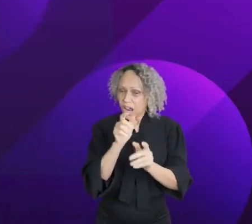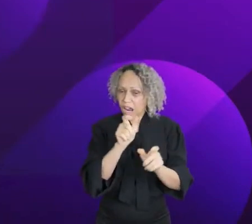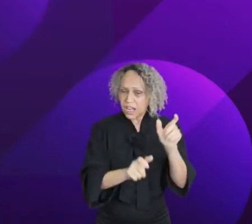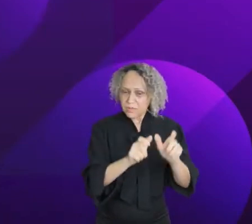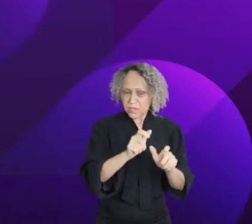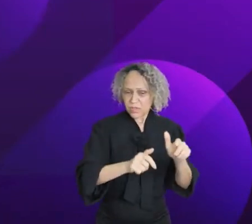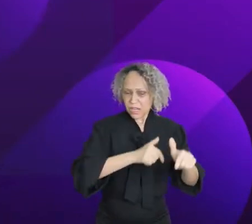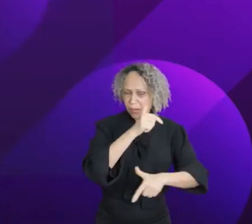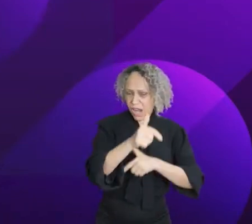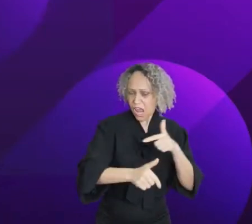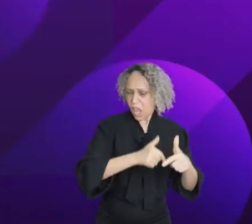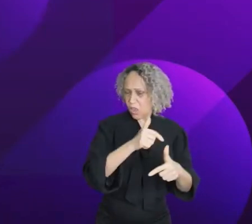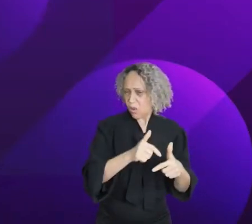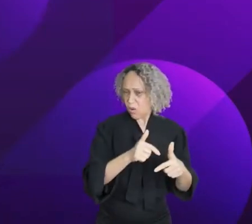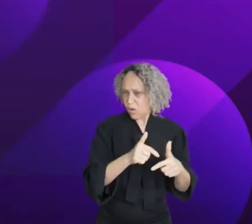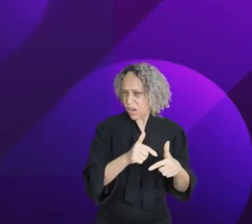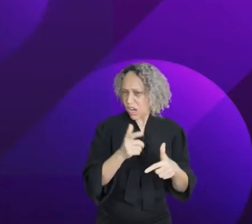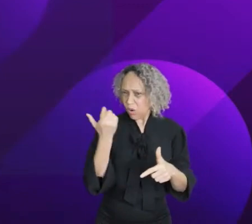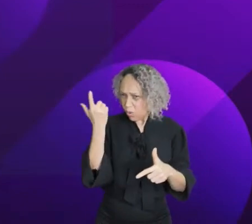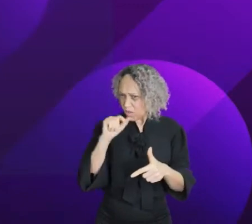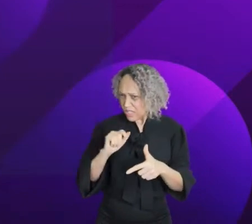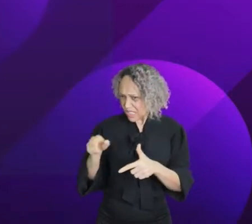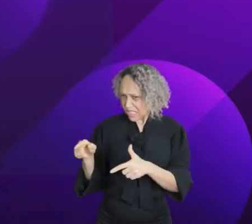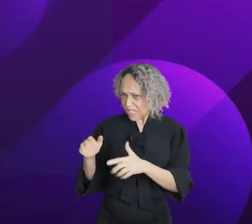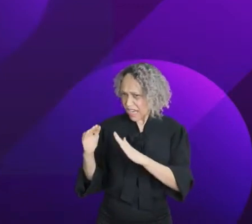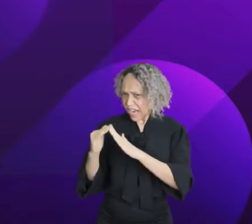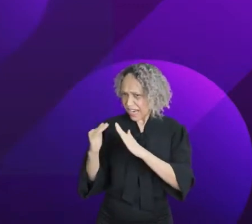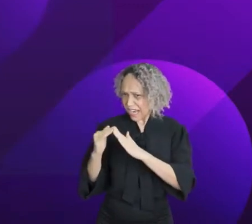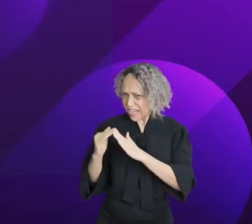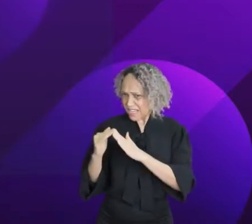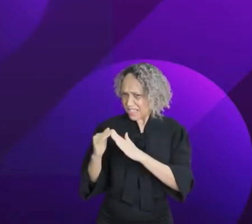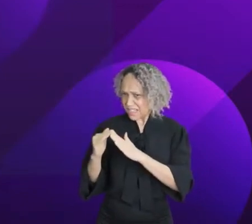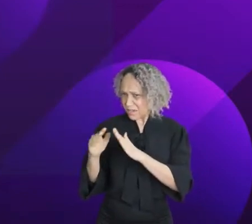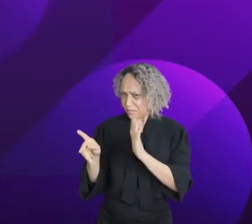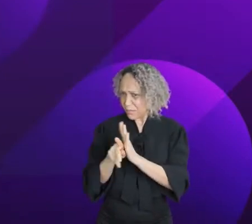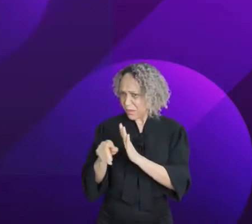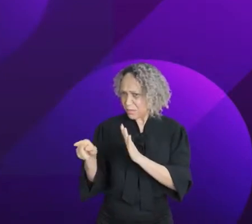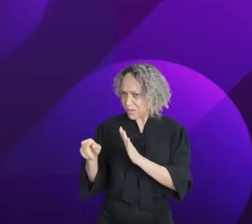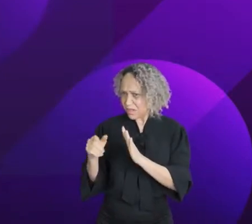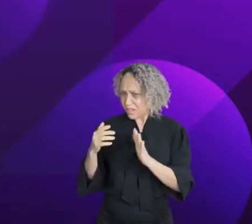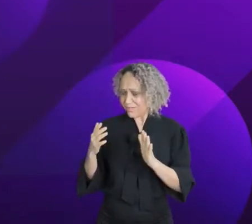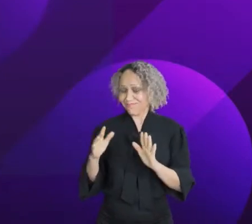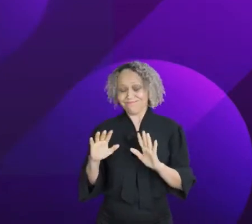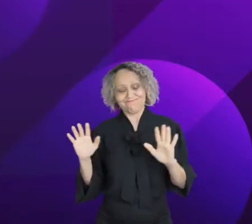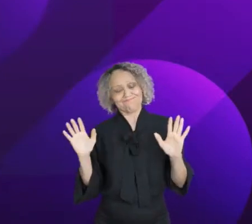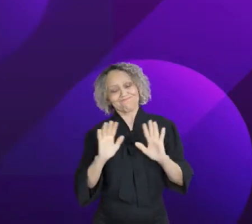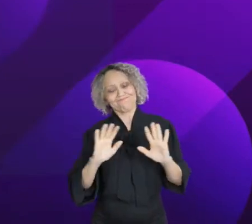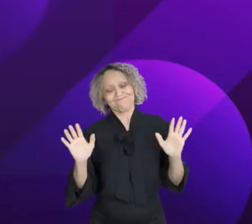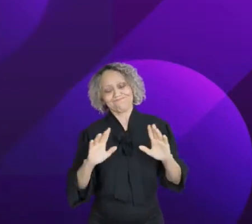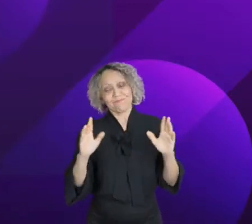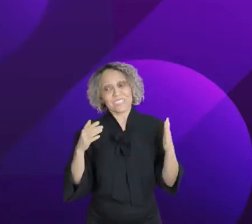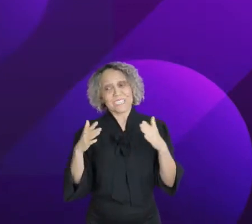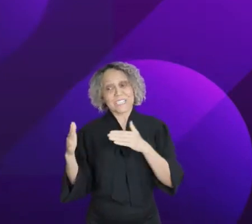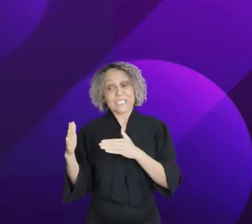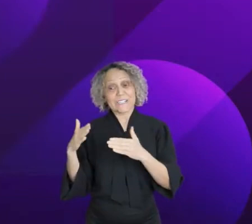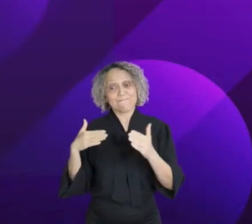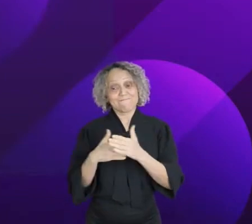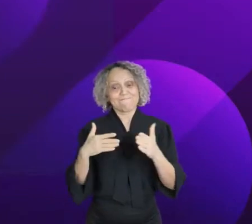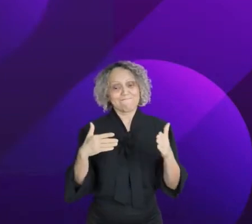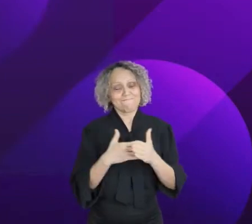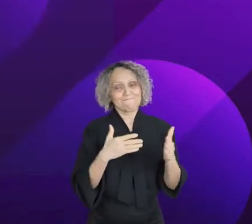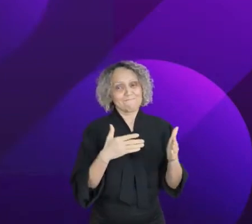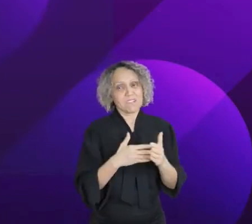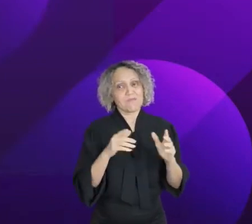a gente percebe e reconhece que os programas federais na